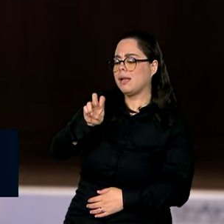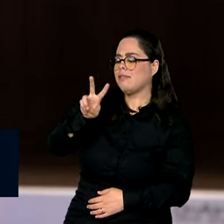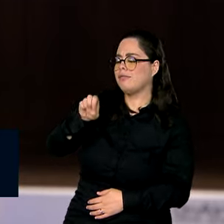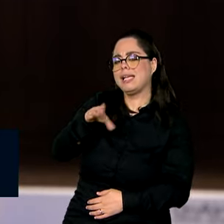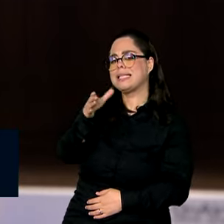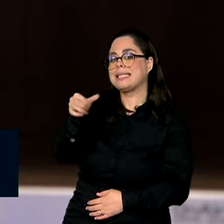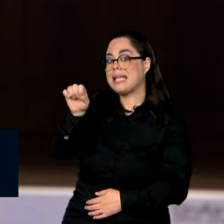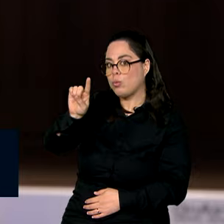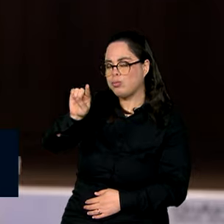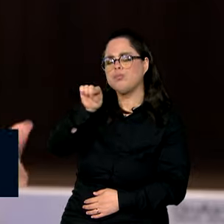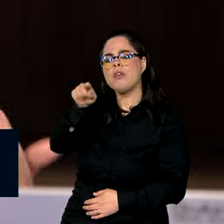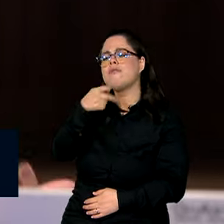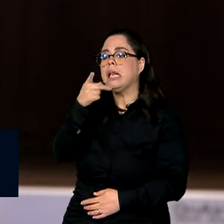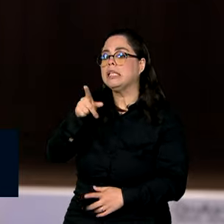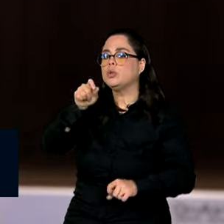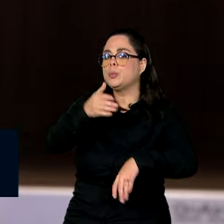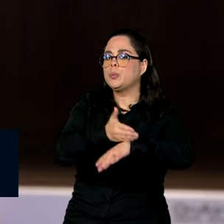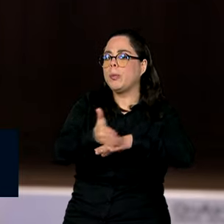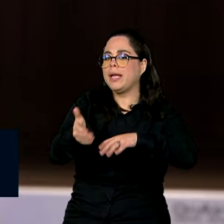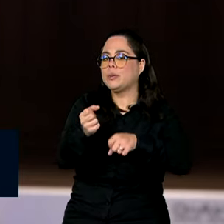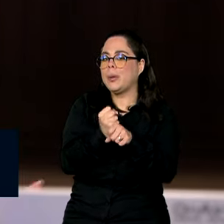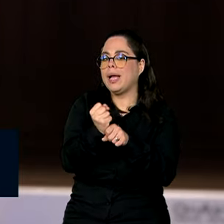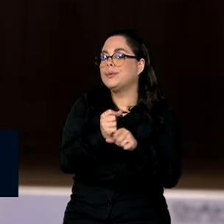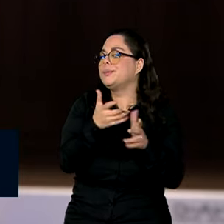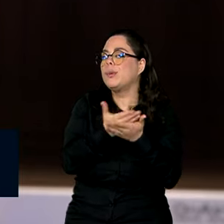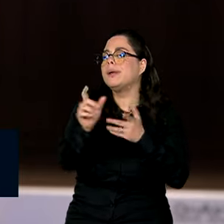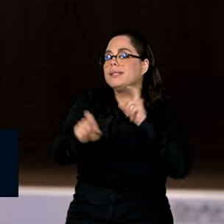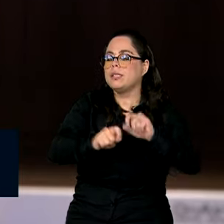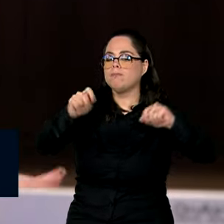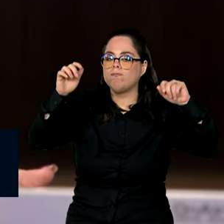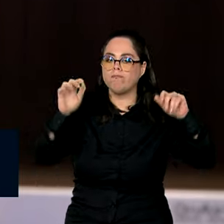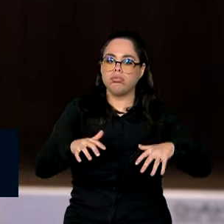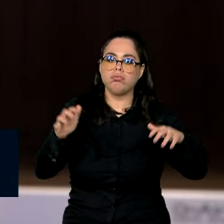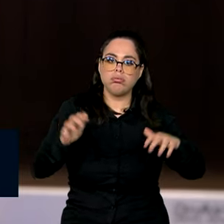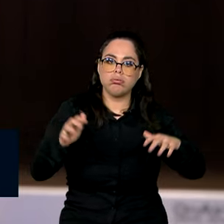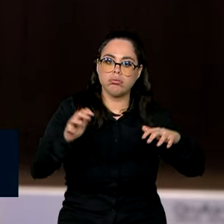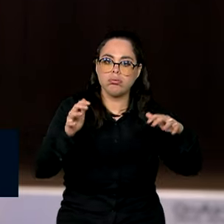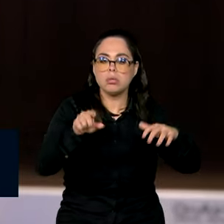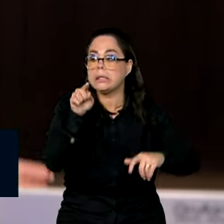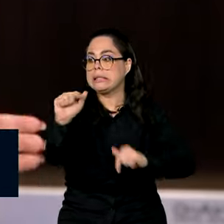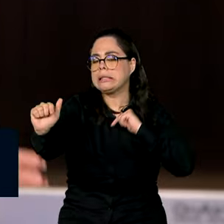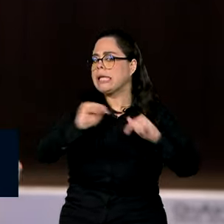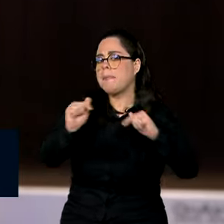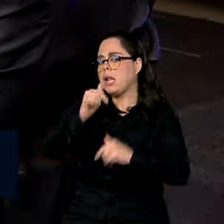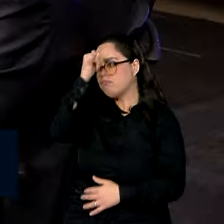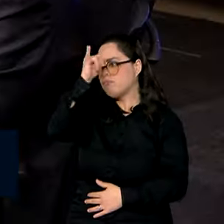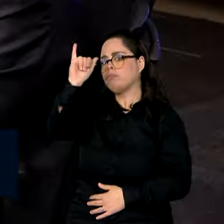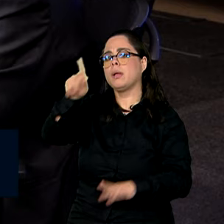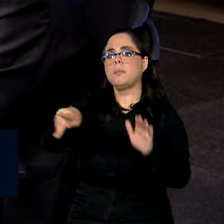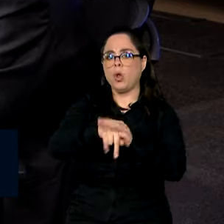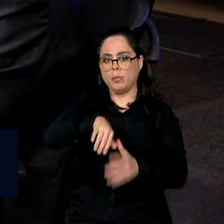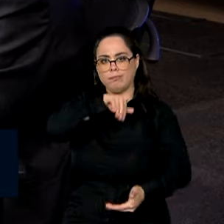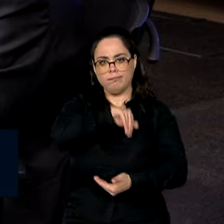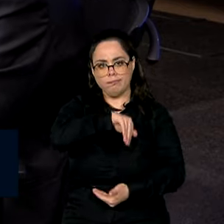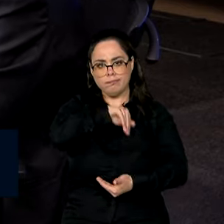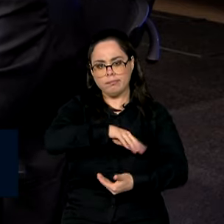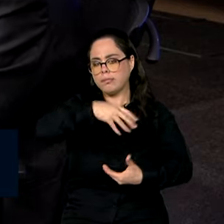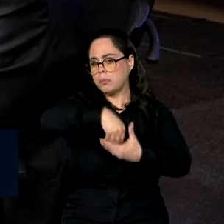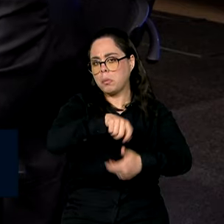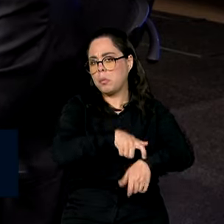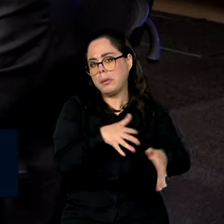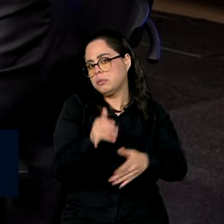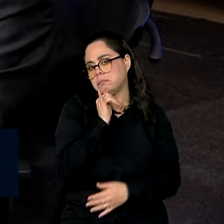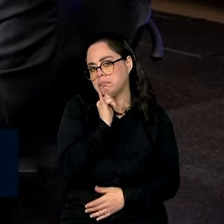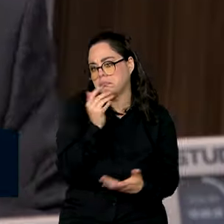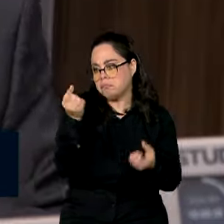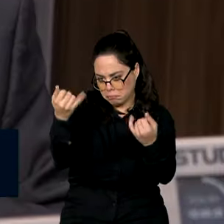no momento onde começa a chover muito em todo o país qual o trabalho de prevenção que a Defesa Civil está fazendo nesse momento por